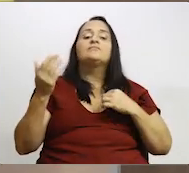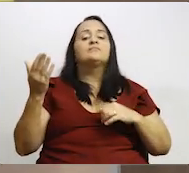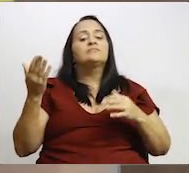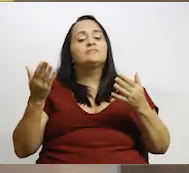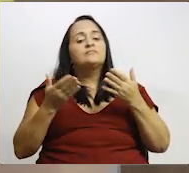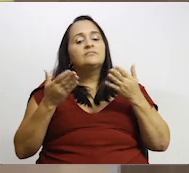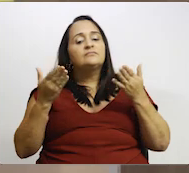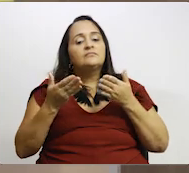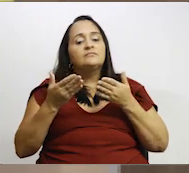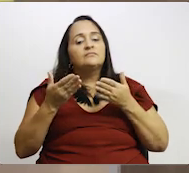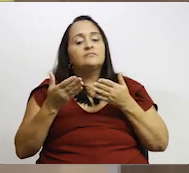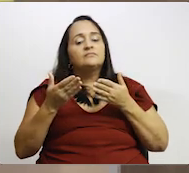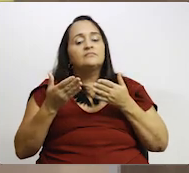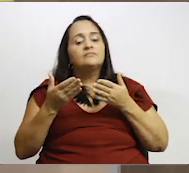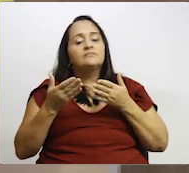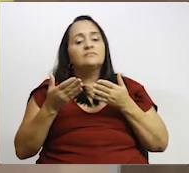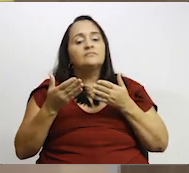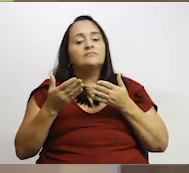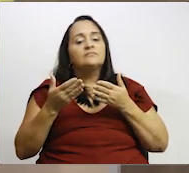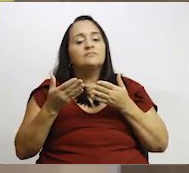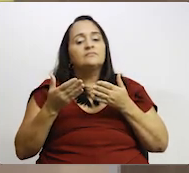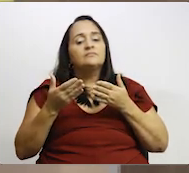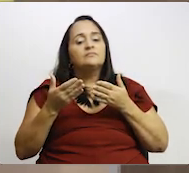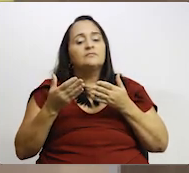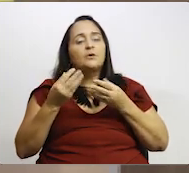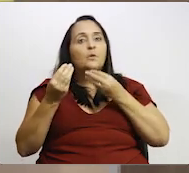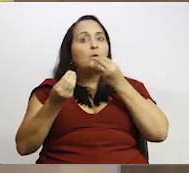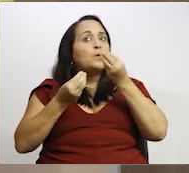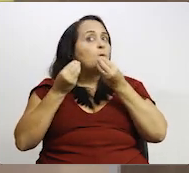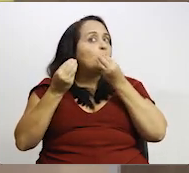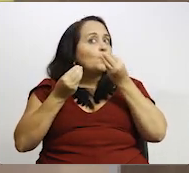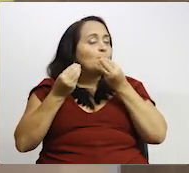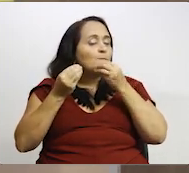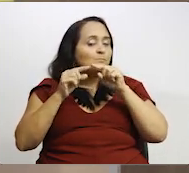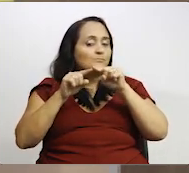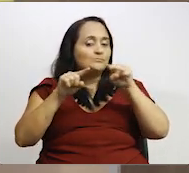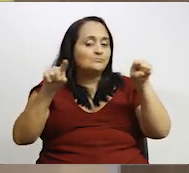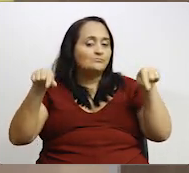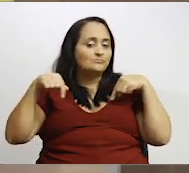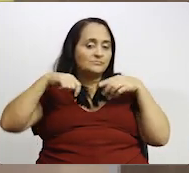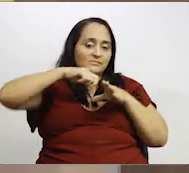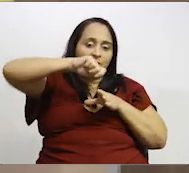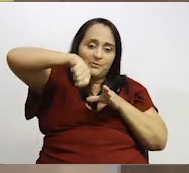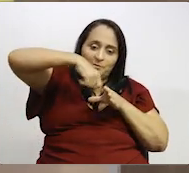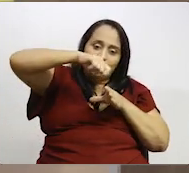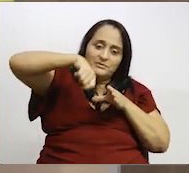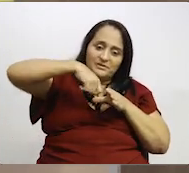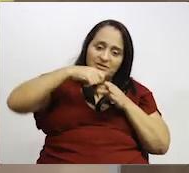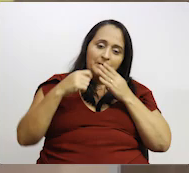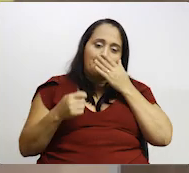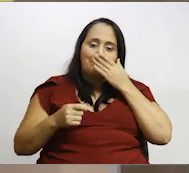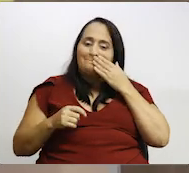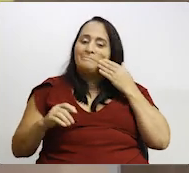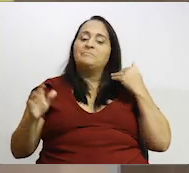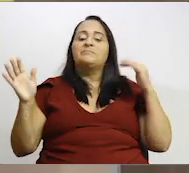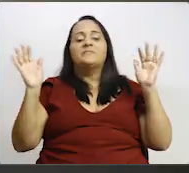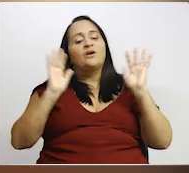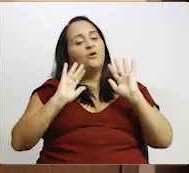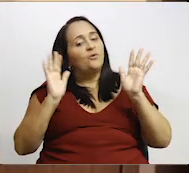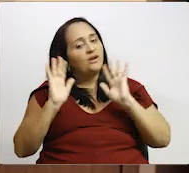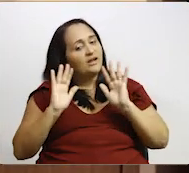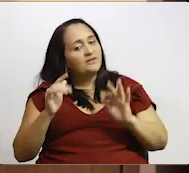Vamos acompanhar a nossa saga aí na cozinha com o nosso ajudante e